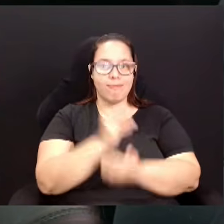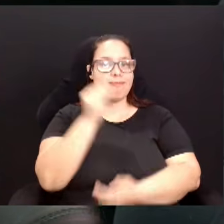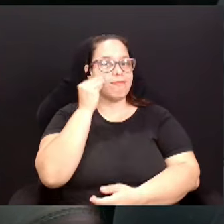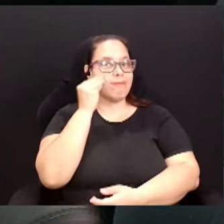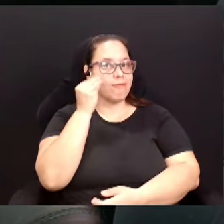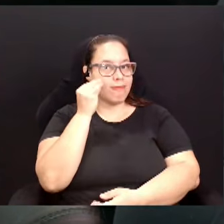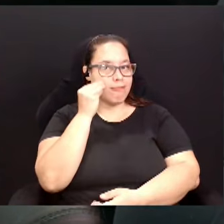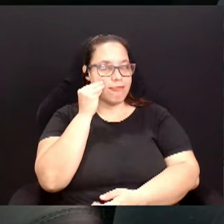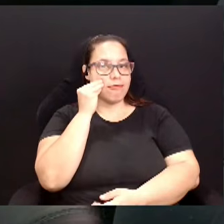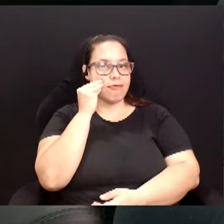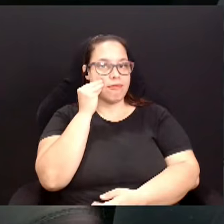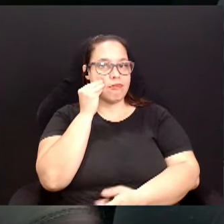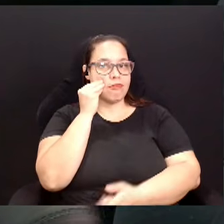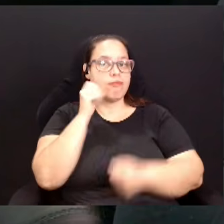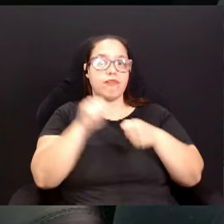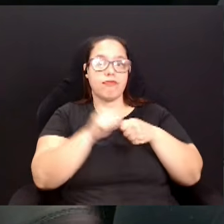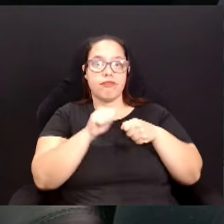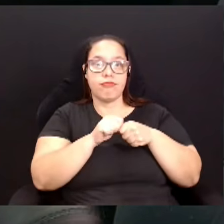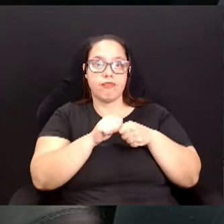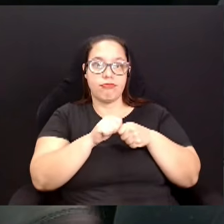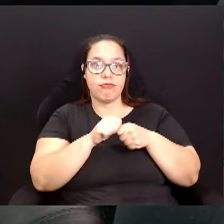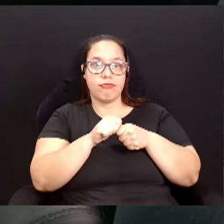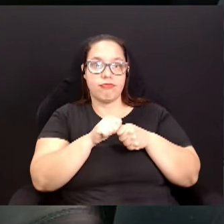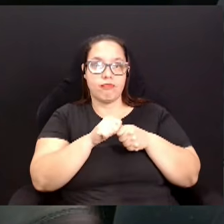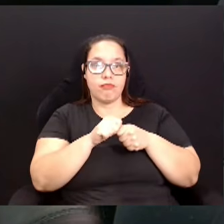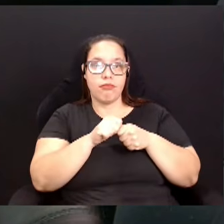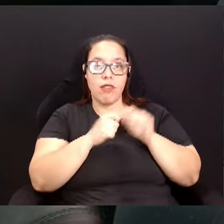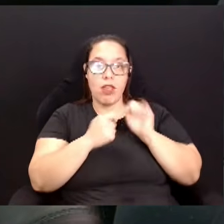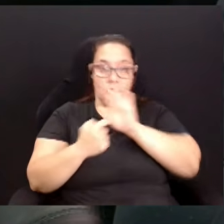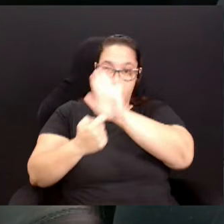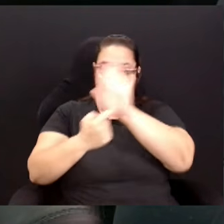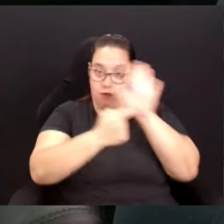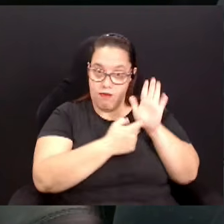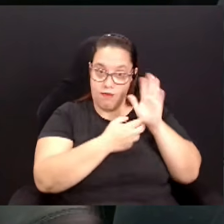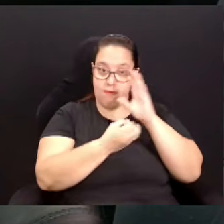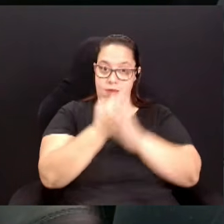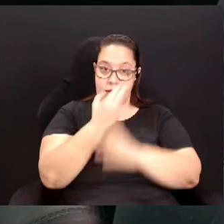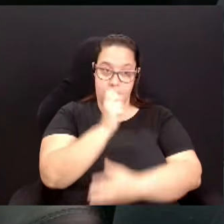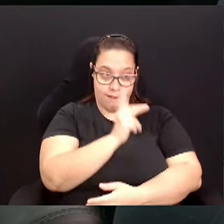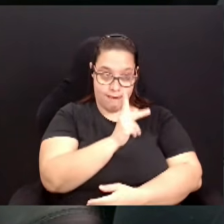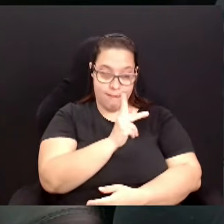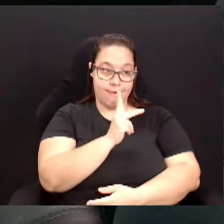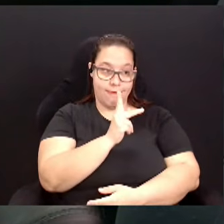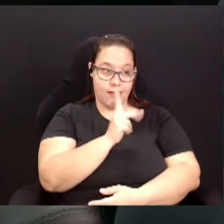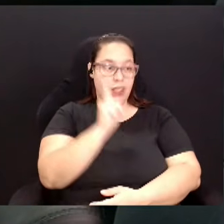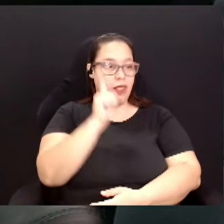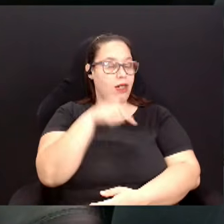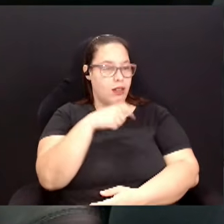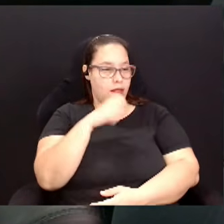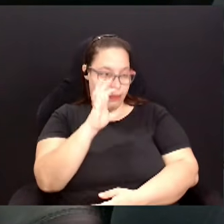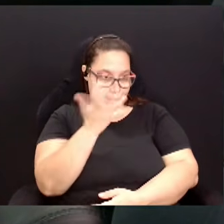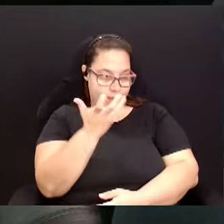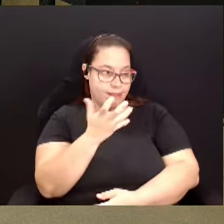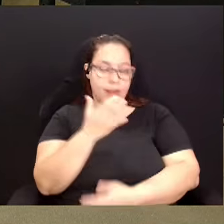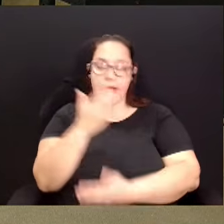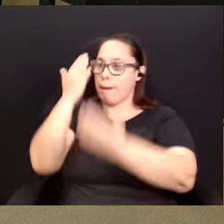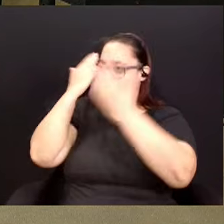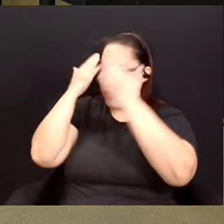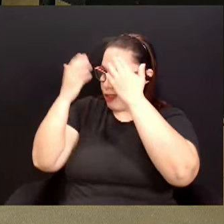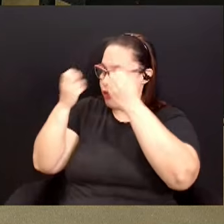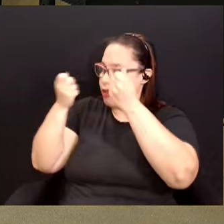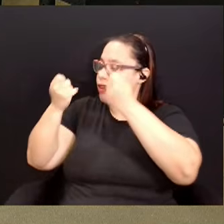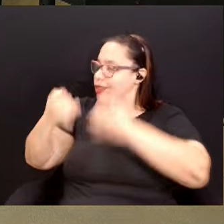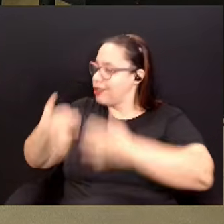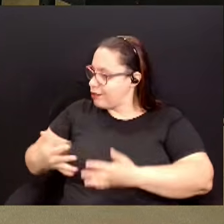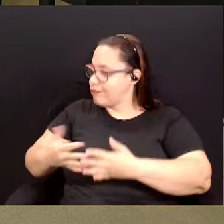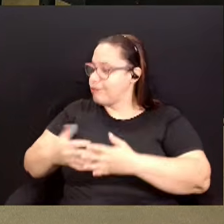fazendo com que aquilo apareça daquela forma, tá? É isso muito que acontece. A psicologia trata isso, né? Trata isso,